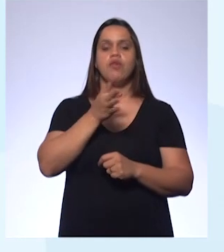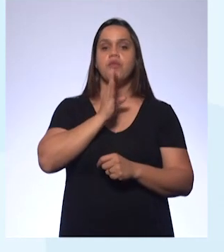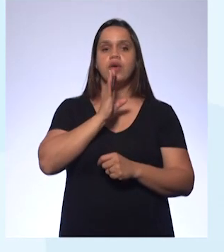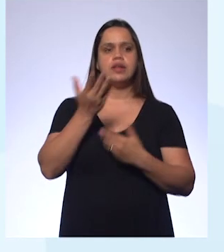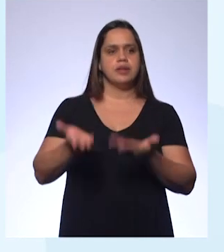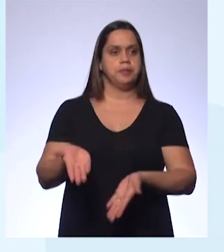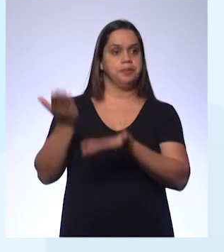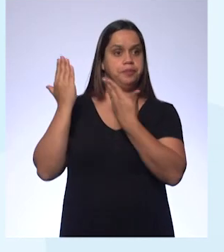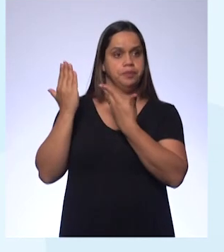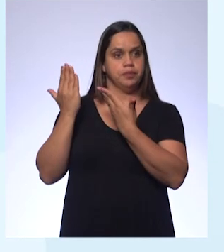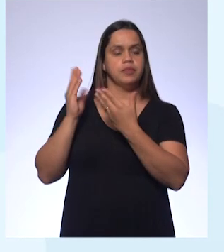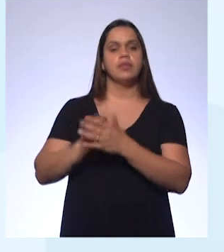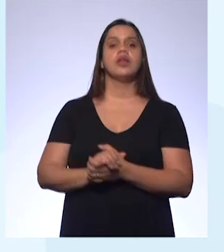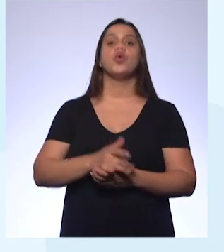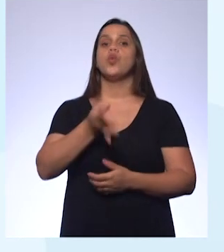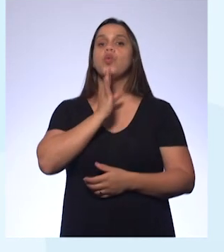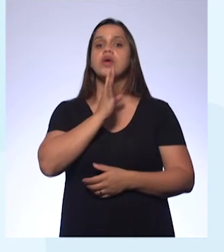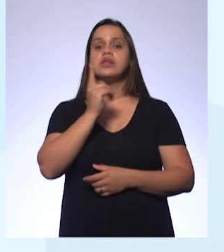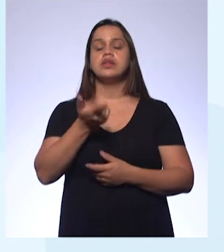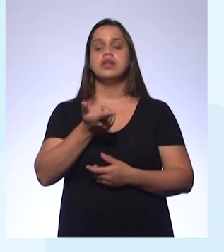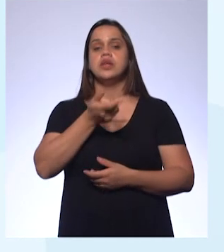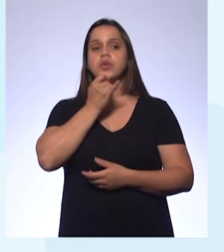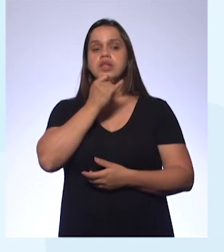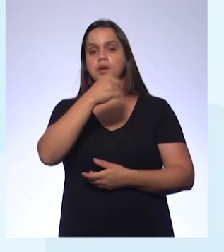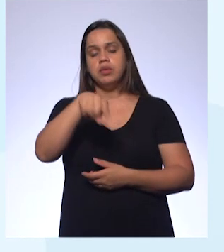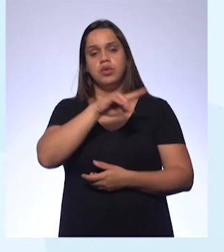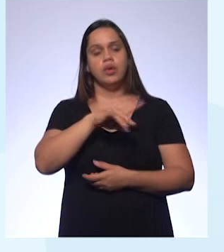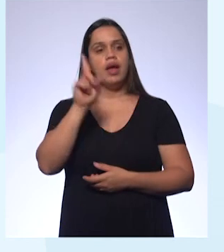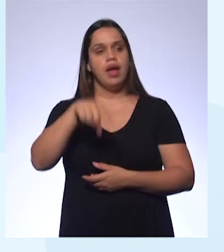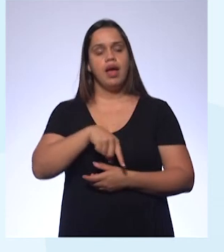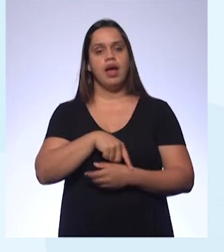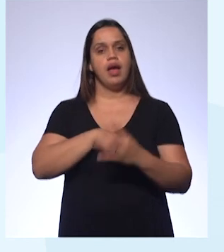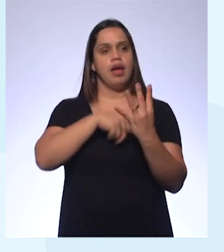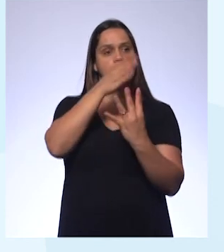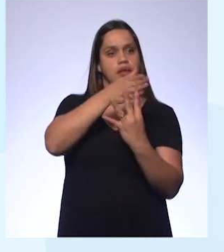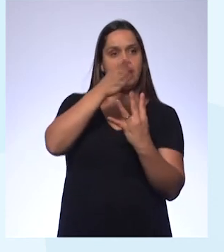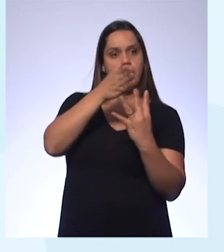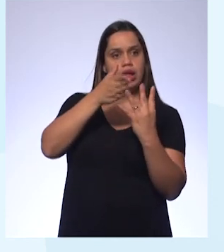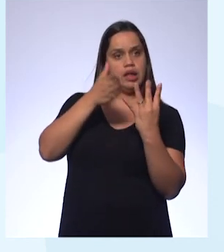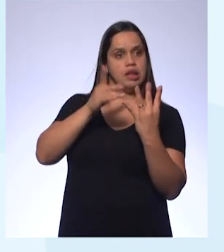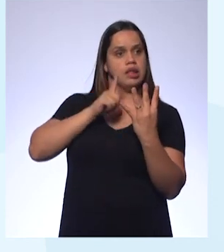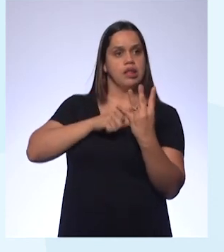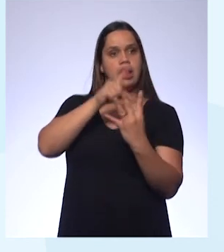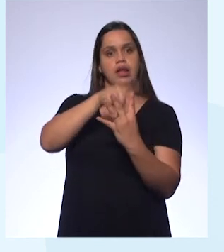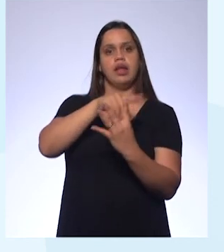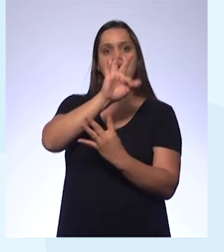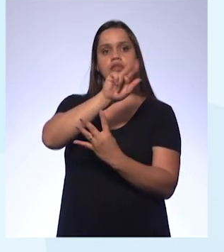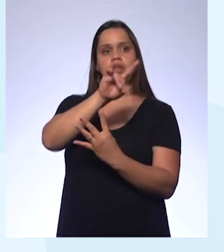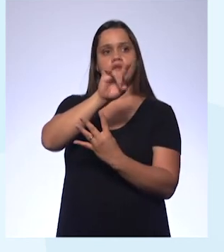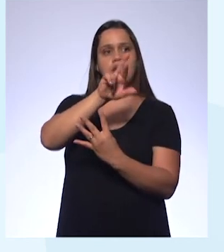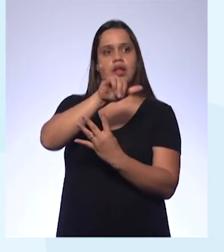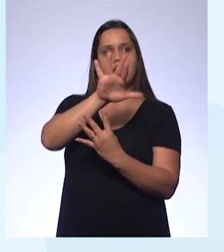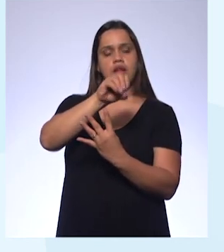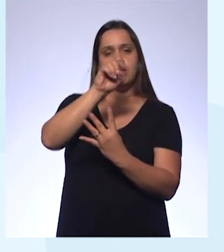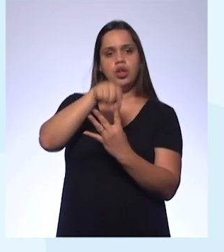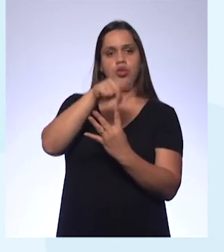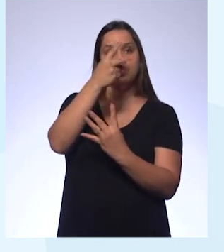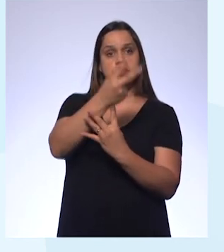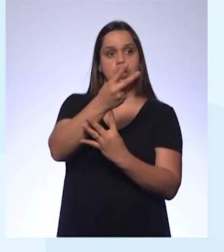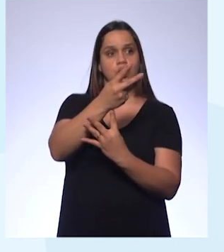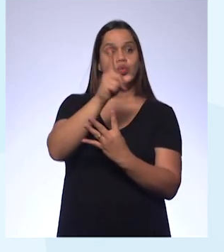Então, um dos exemplos aí de déspotas esclarecidos é o rei Frederico II. Vejam que ele era conhecido como